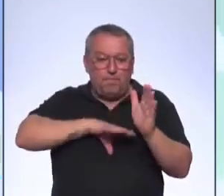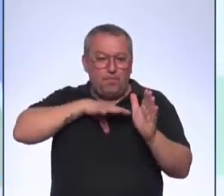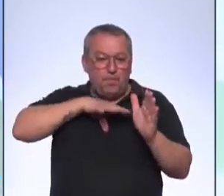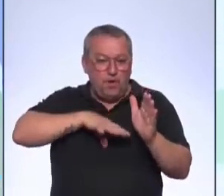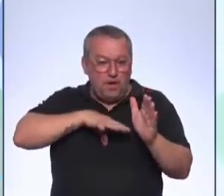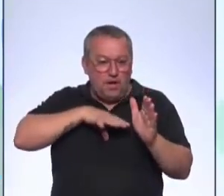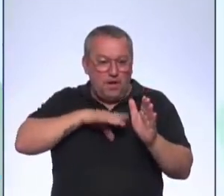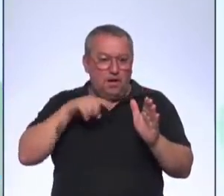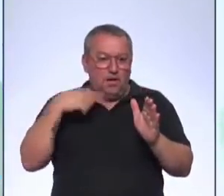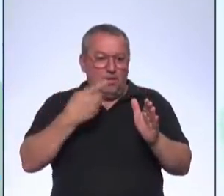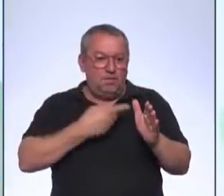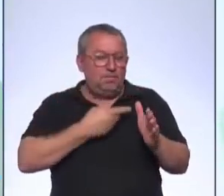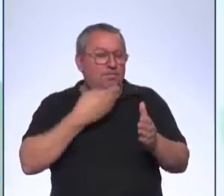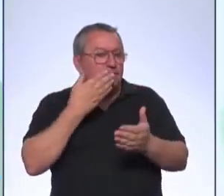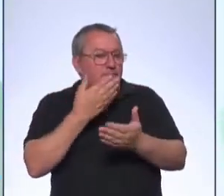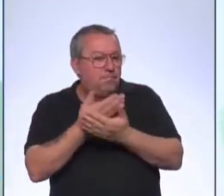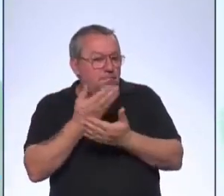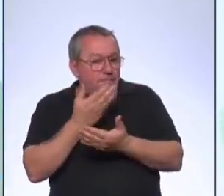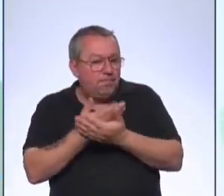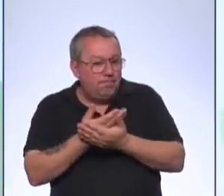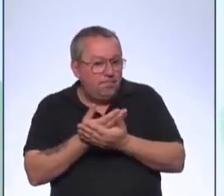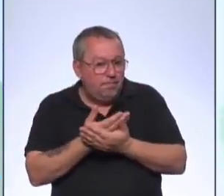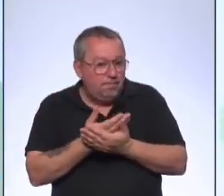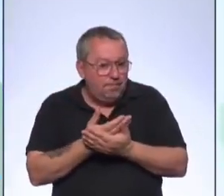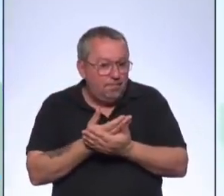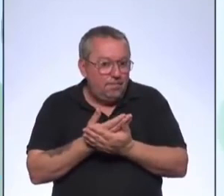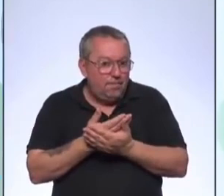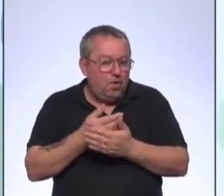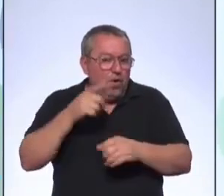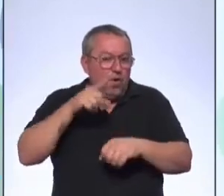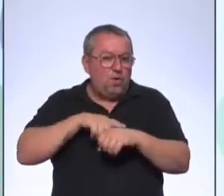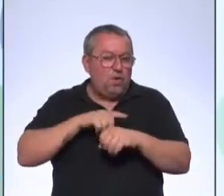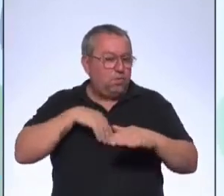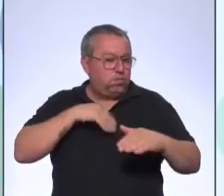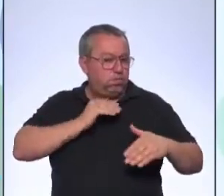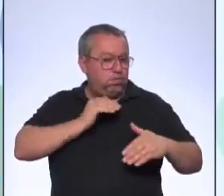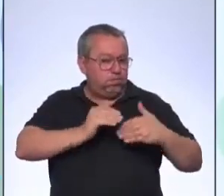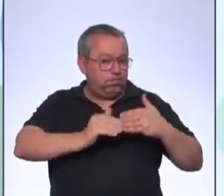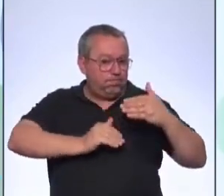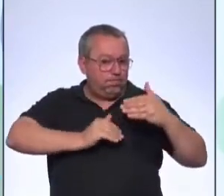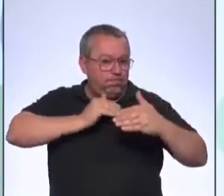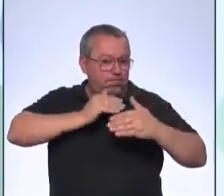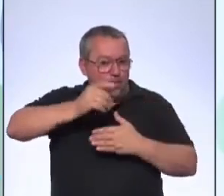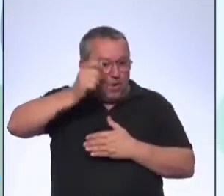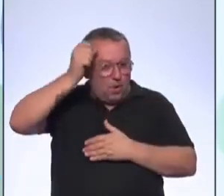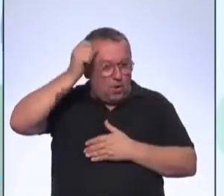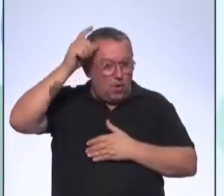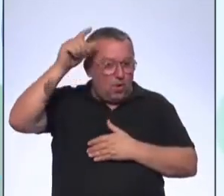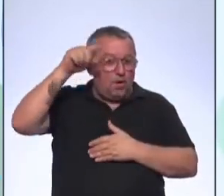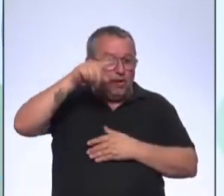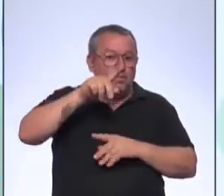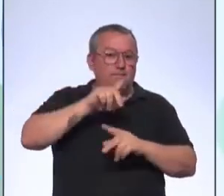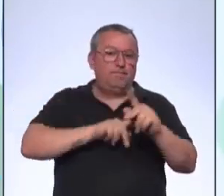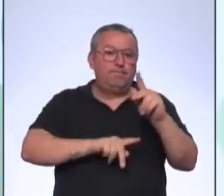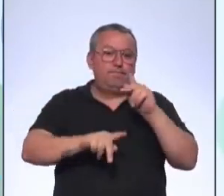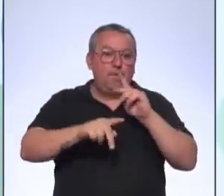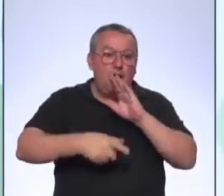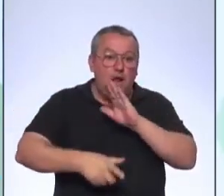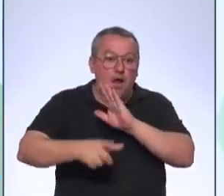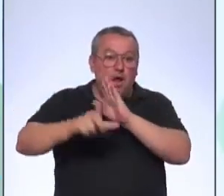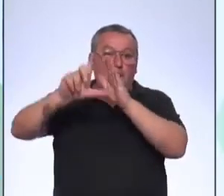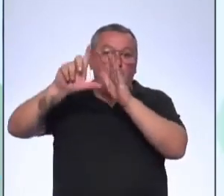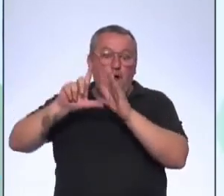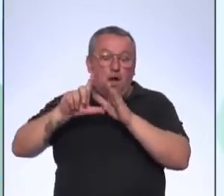estamos estudando o desenvolvimento cultural desses povos antes